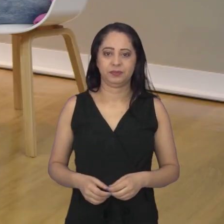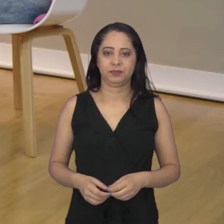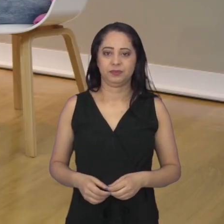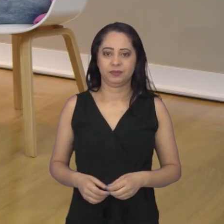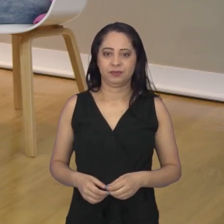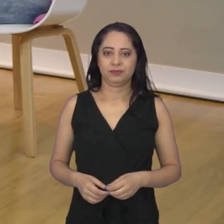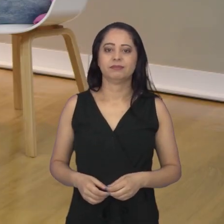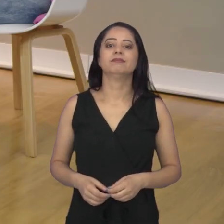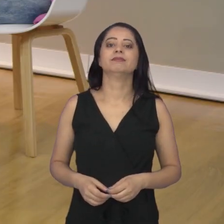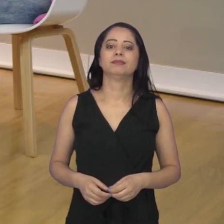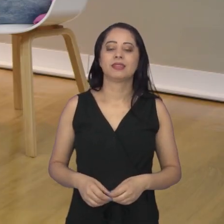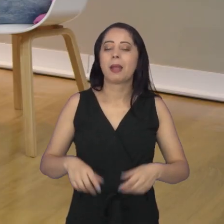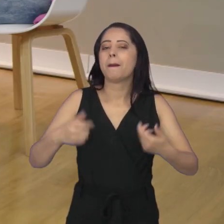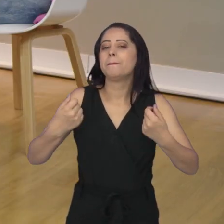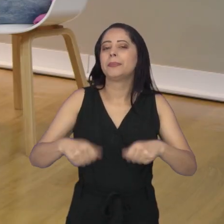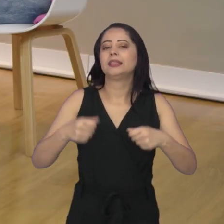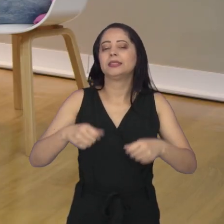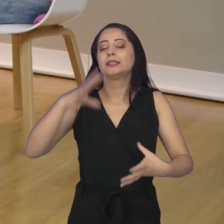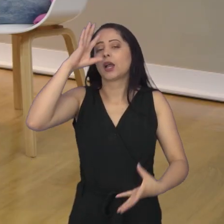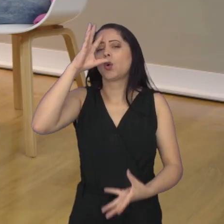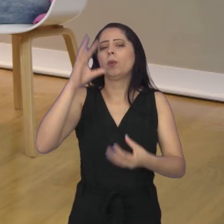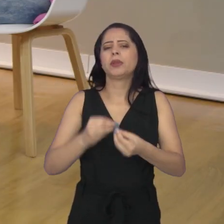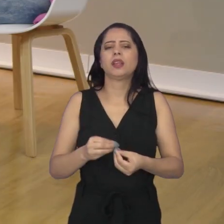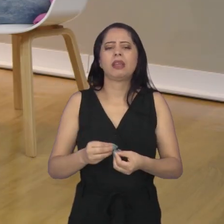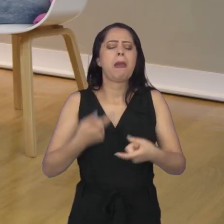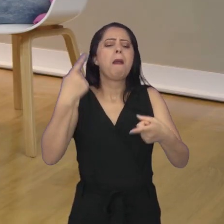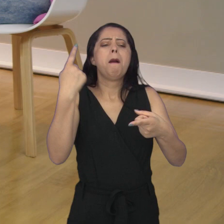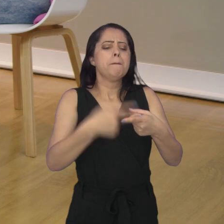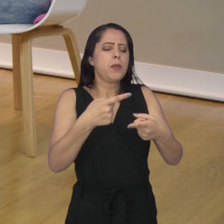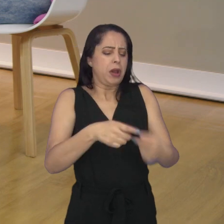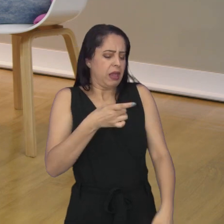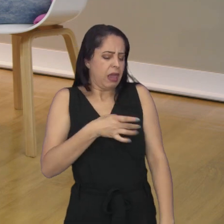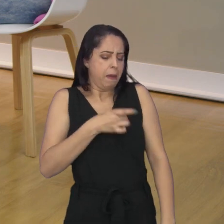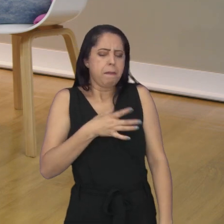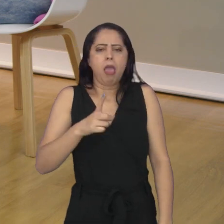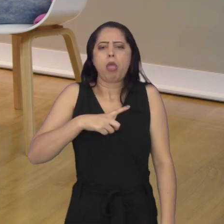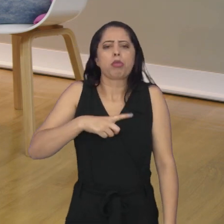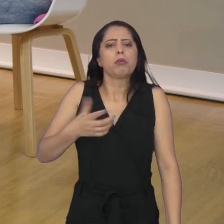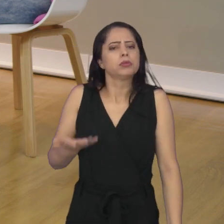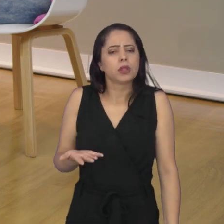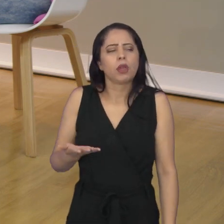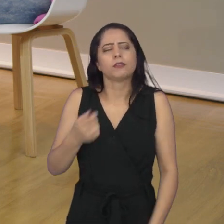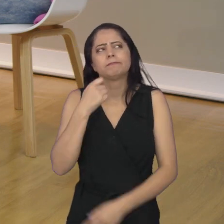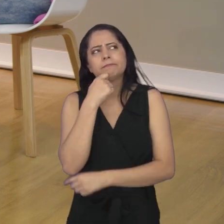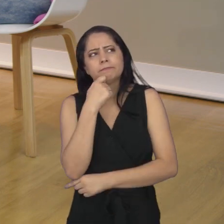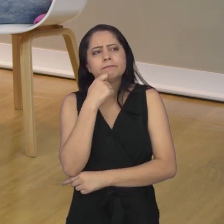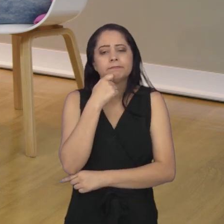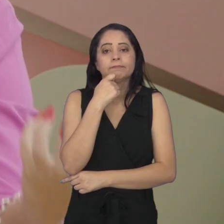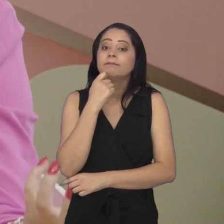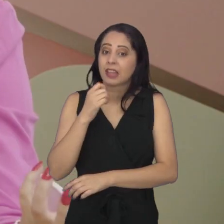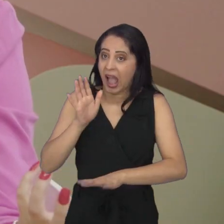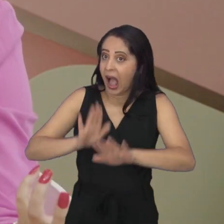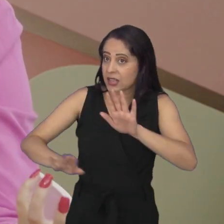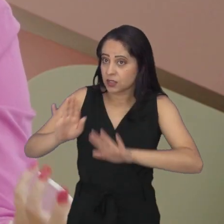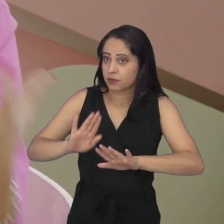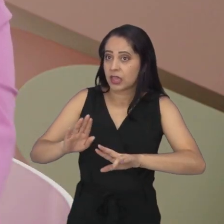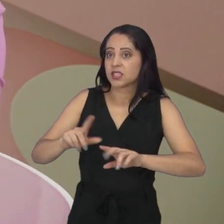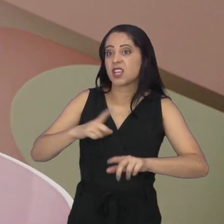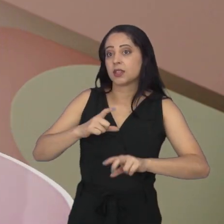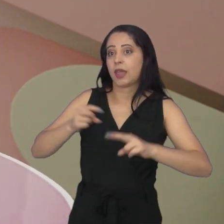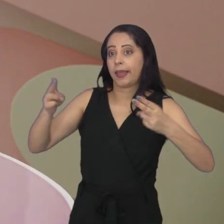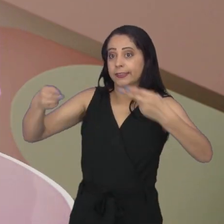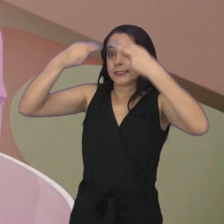A tela. próxima tela, vamos ver. Entenda de onde ele vem. De São onde essas ele vem, características. exatamente. Muito provavelmente na sua infância,